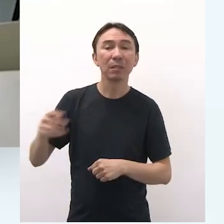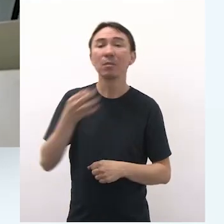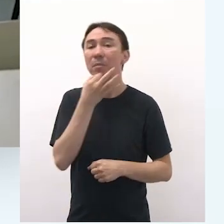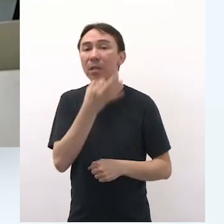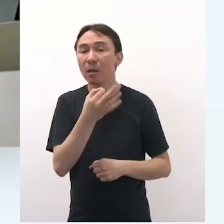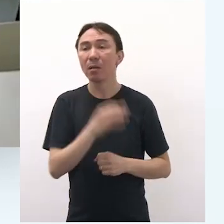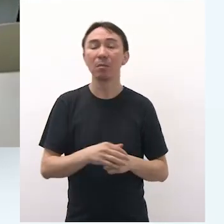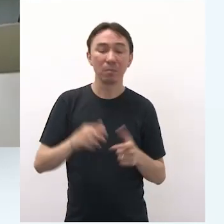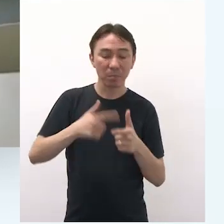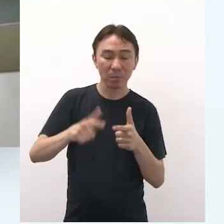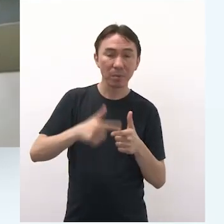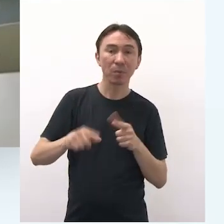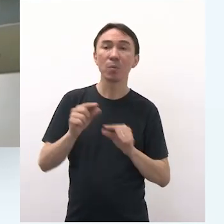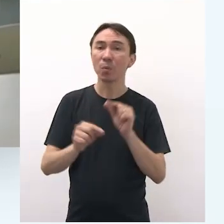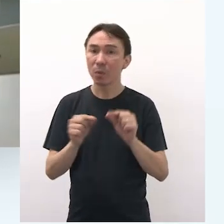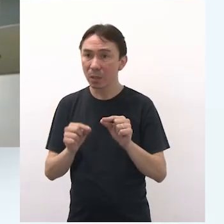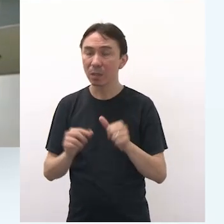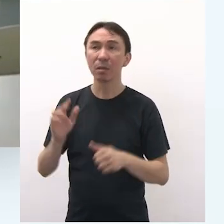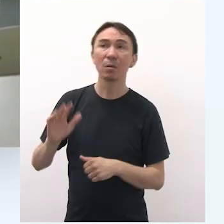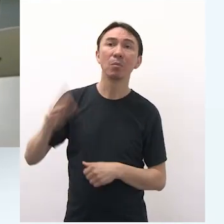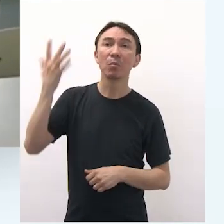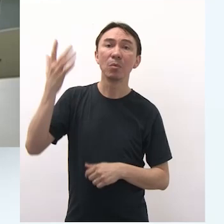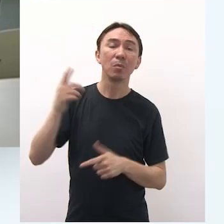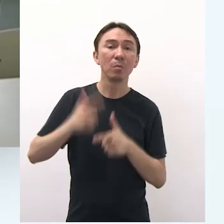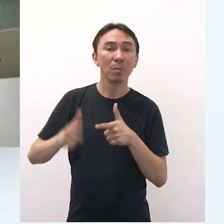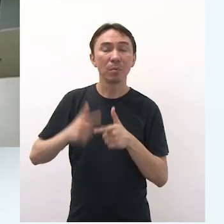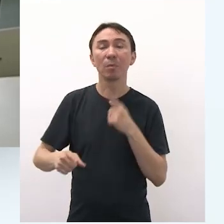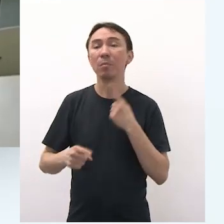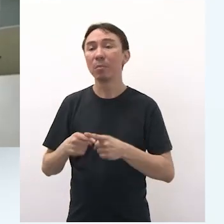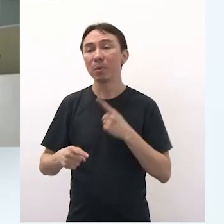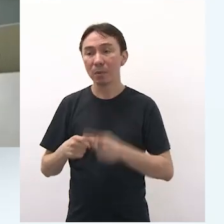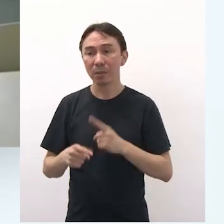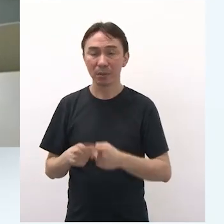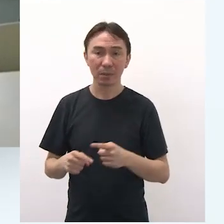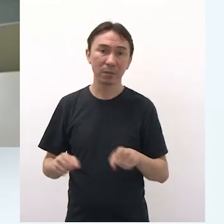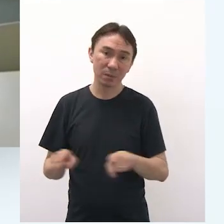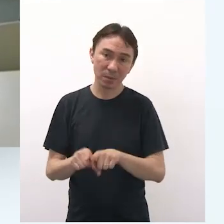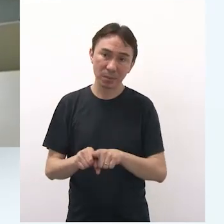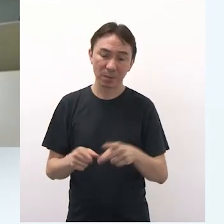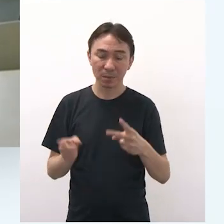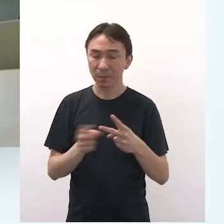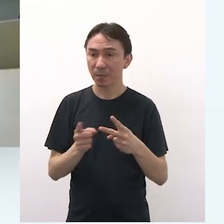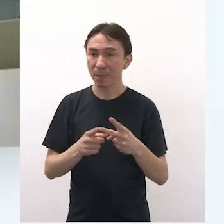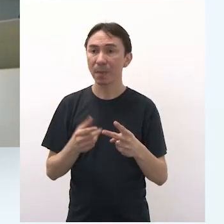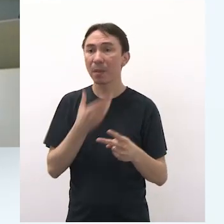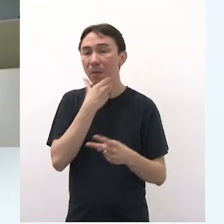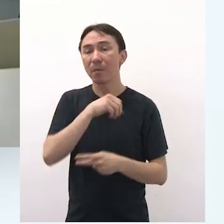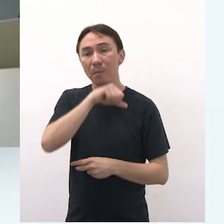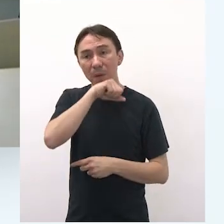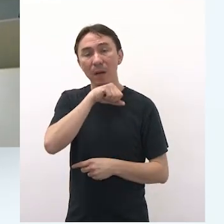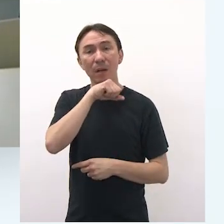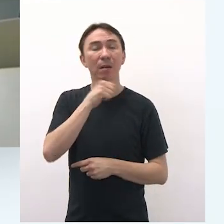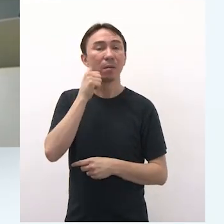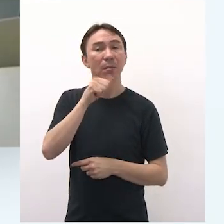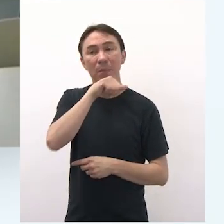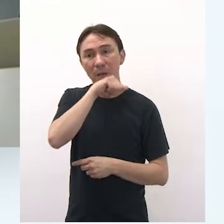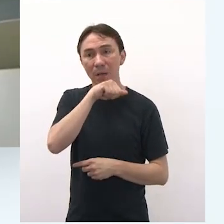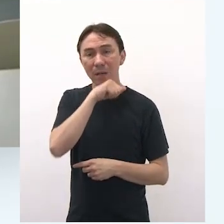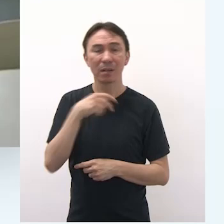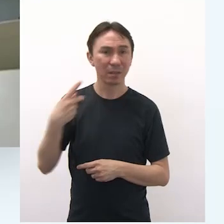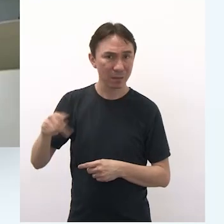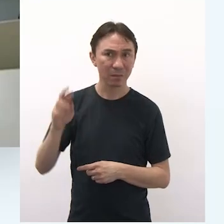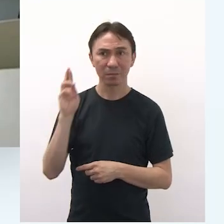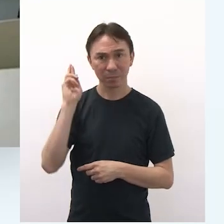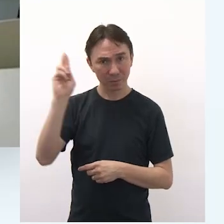por que aquele problema está havendo. A opinião também dos pais para justificar aquilo de uma forma oficial, por eles serem os